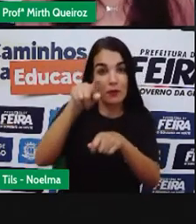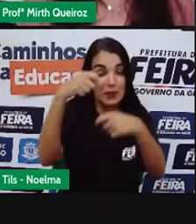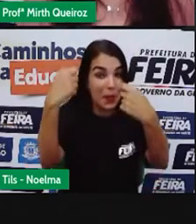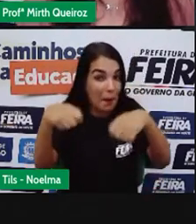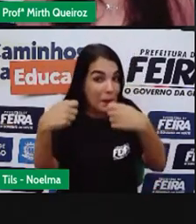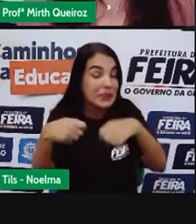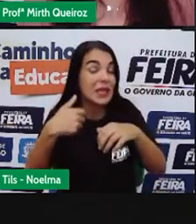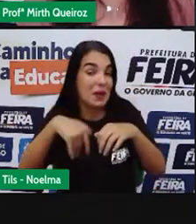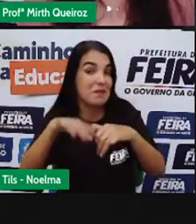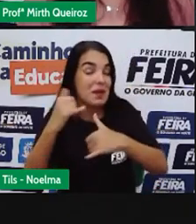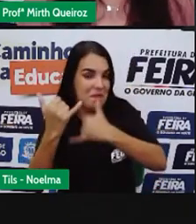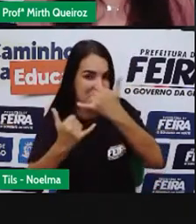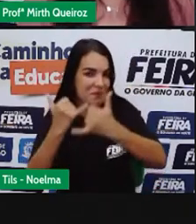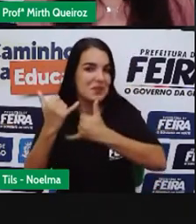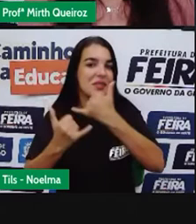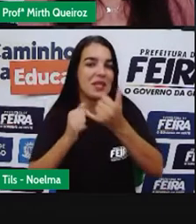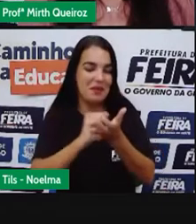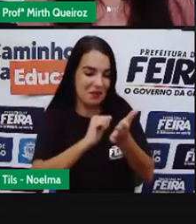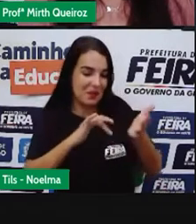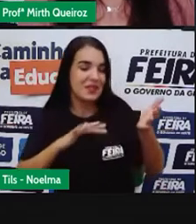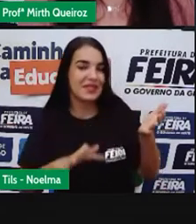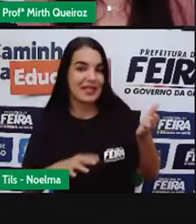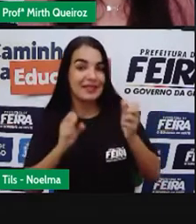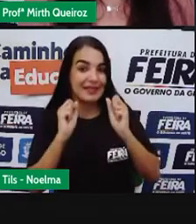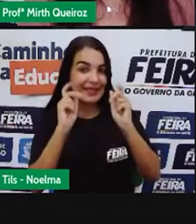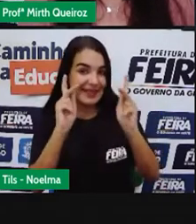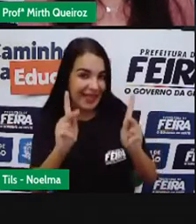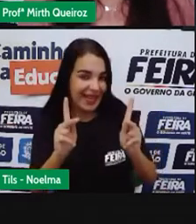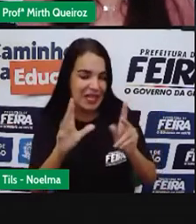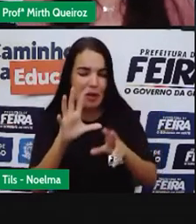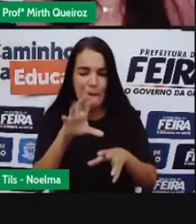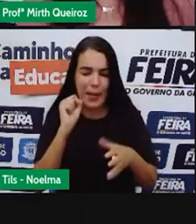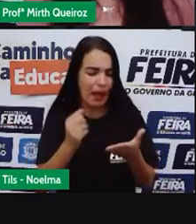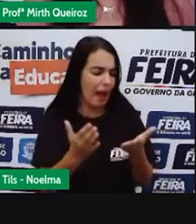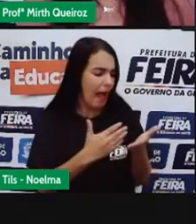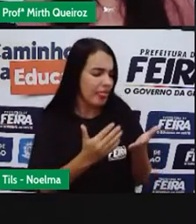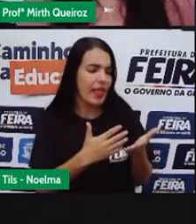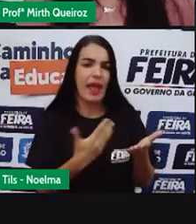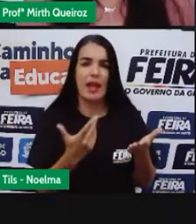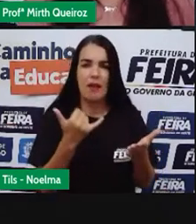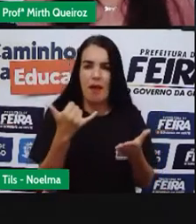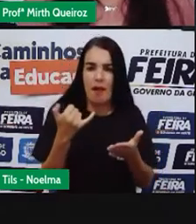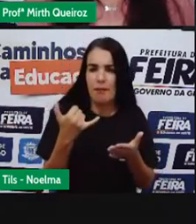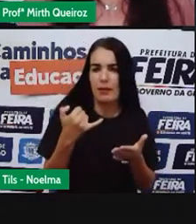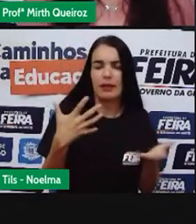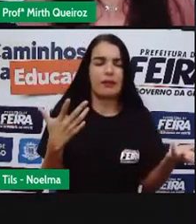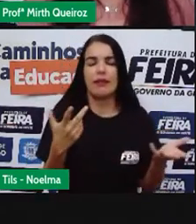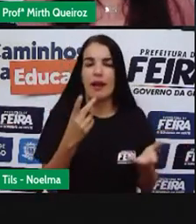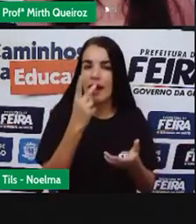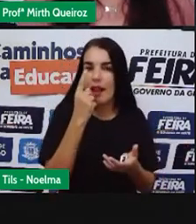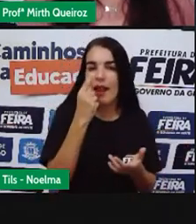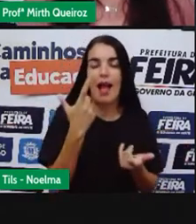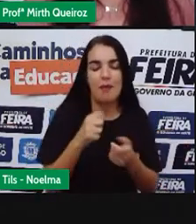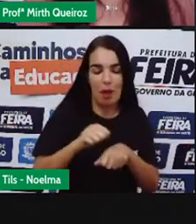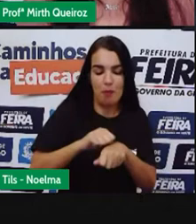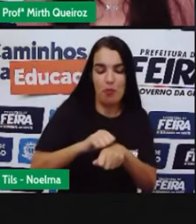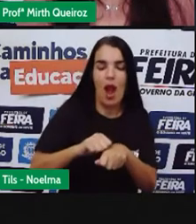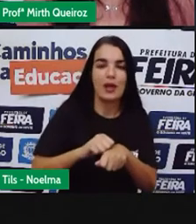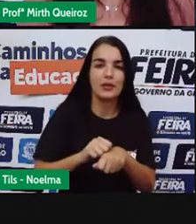precisar para realizar essa atividade, certo? Pegue lá o caderno, o lápis, a borracha e se